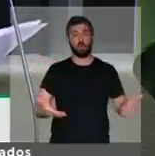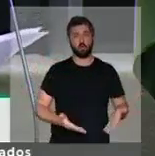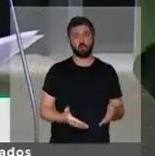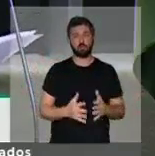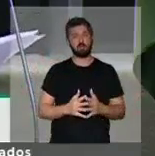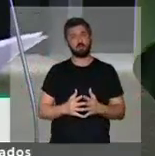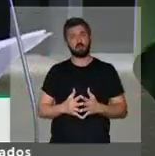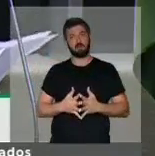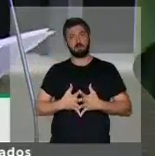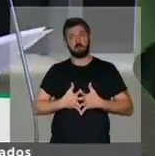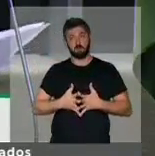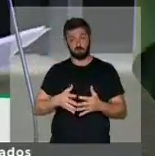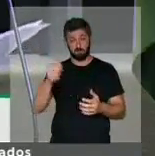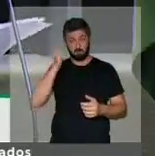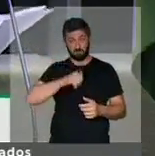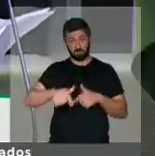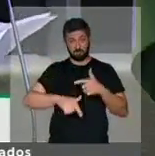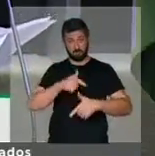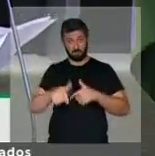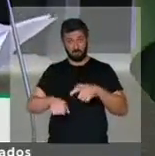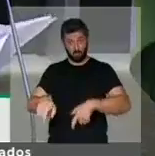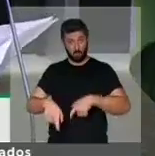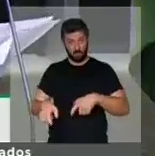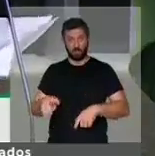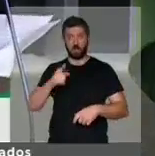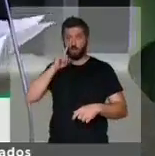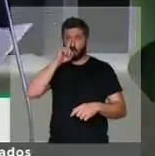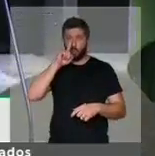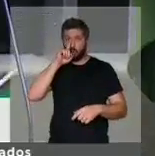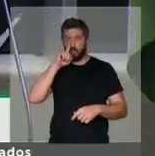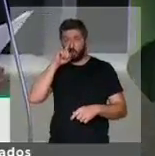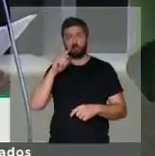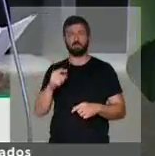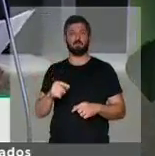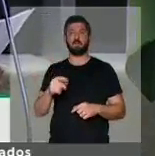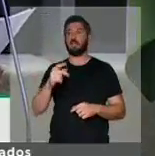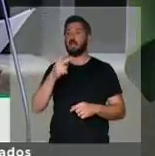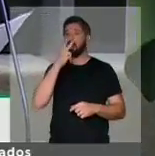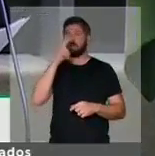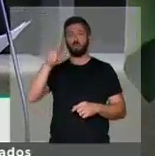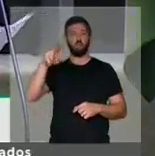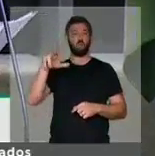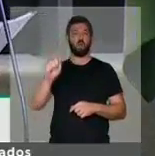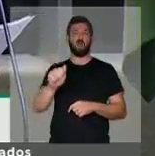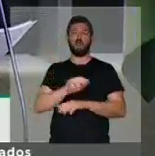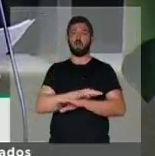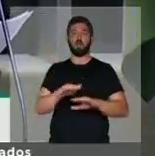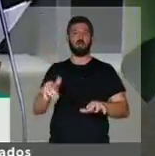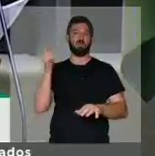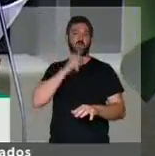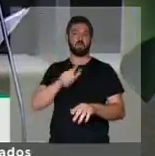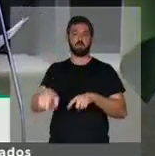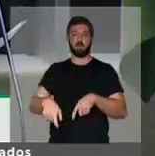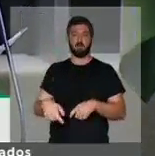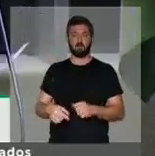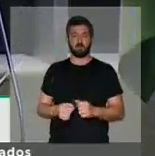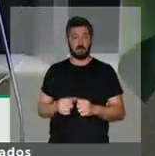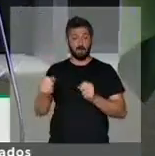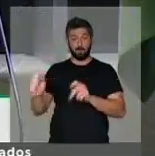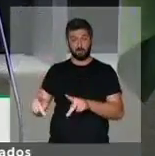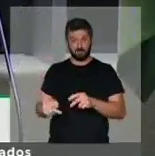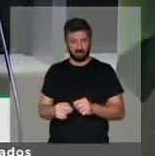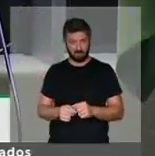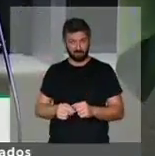hoje. As trabalhadoras rurais correm o risco de nunca se aposentarem. As agricultoras